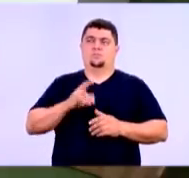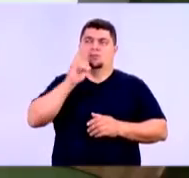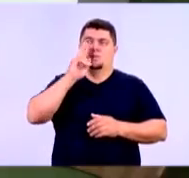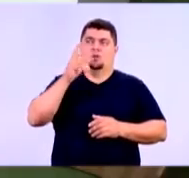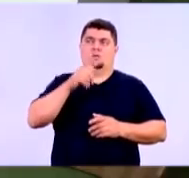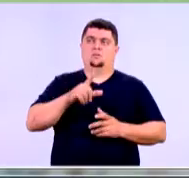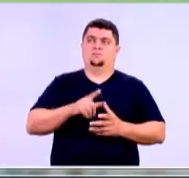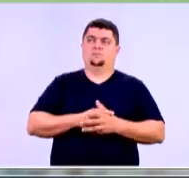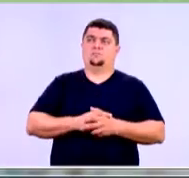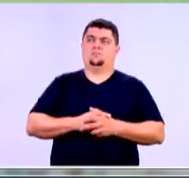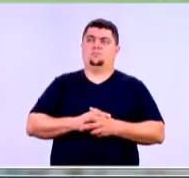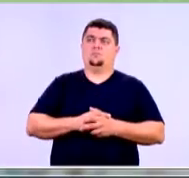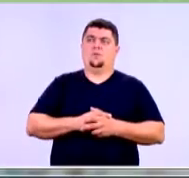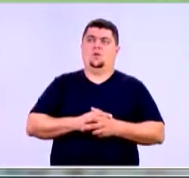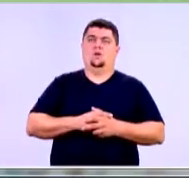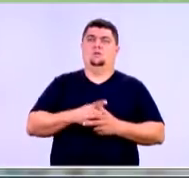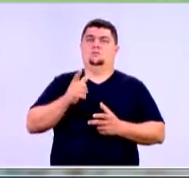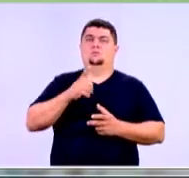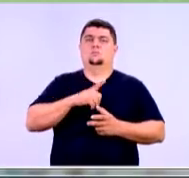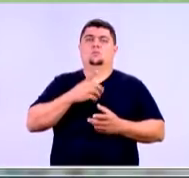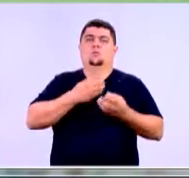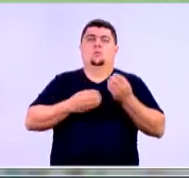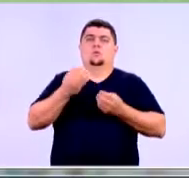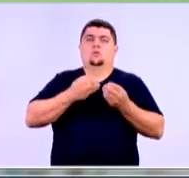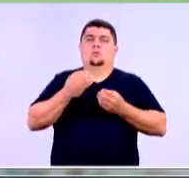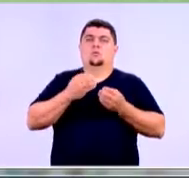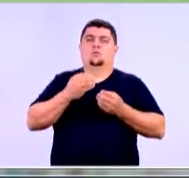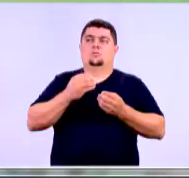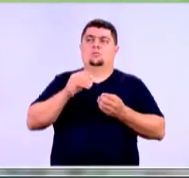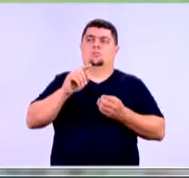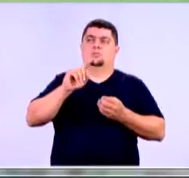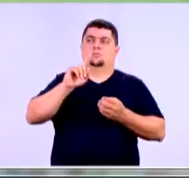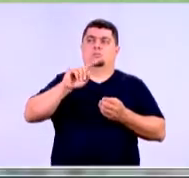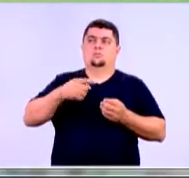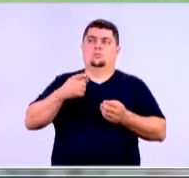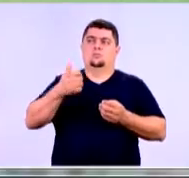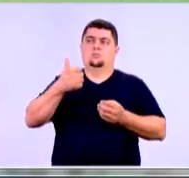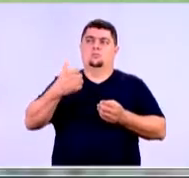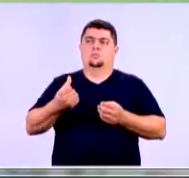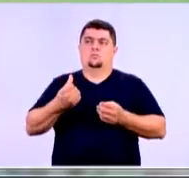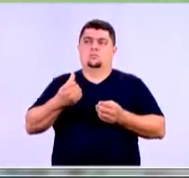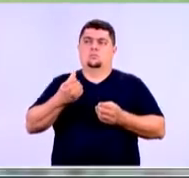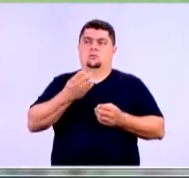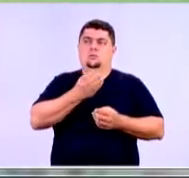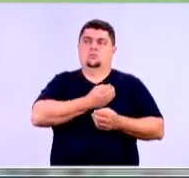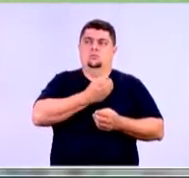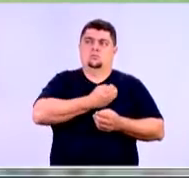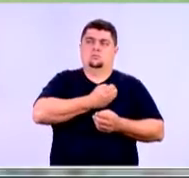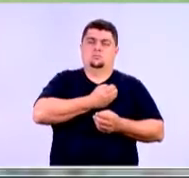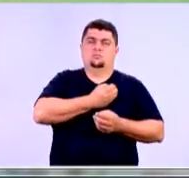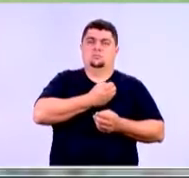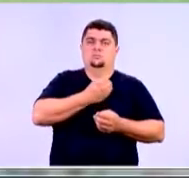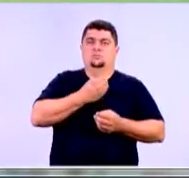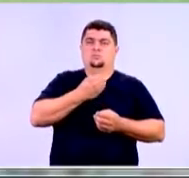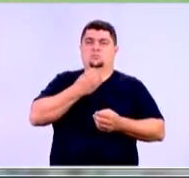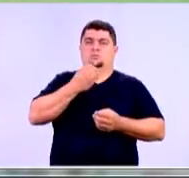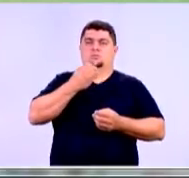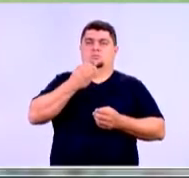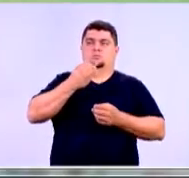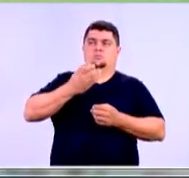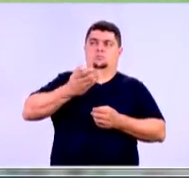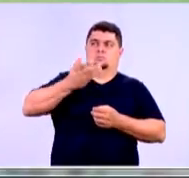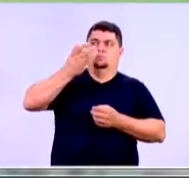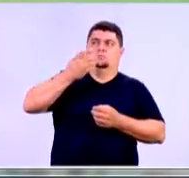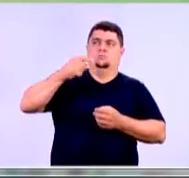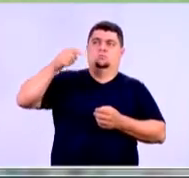quadro. Lembra que a gente estava discutindo como funciona uma fração? Aqui a gente sempre vai ter o numerador na parte de cima, né? O numerador aqui na